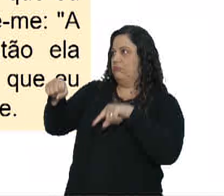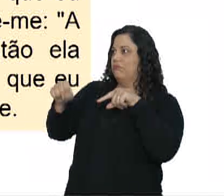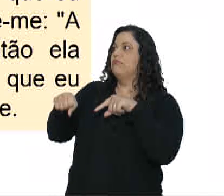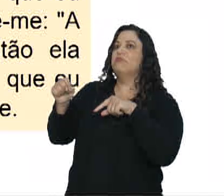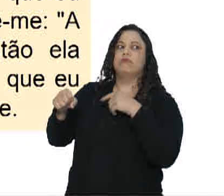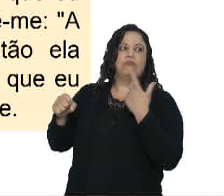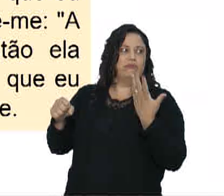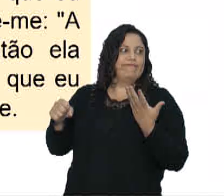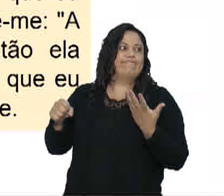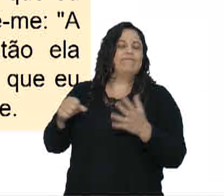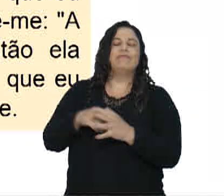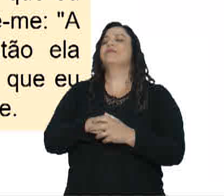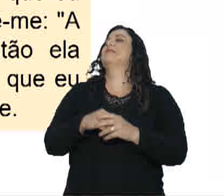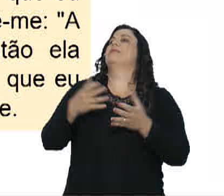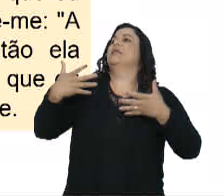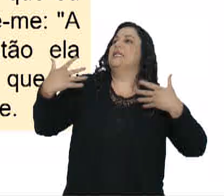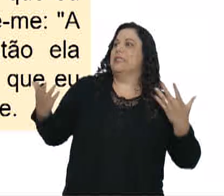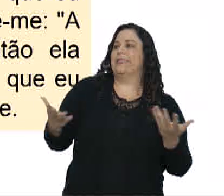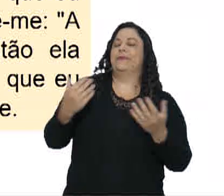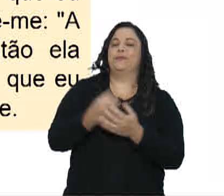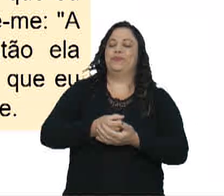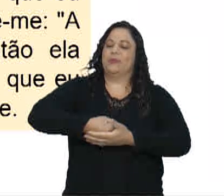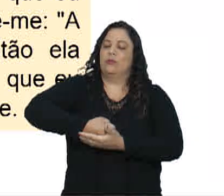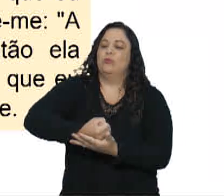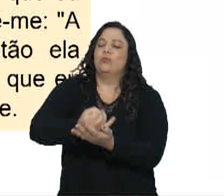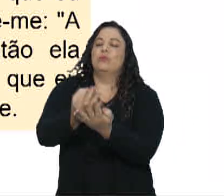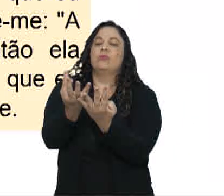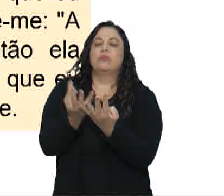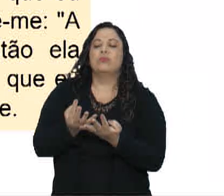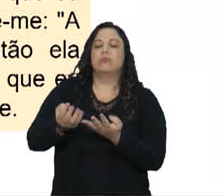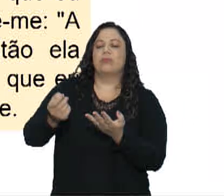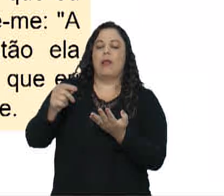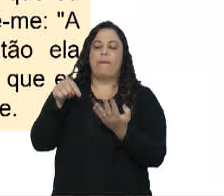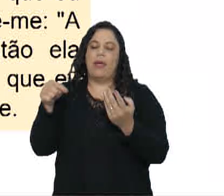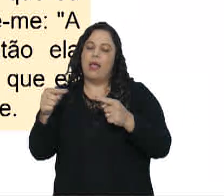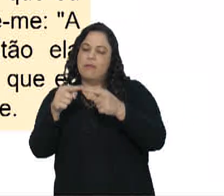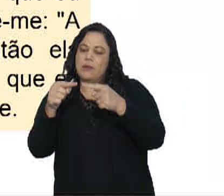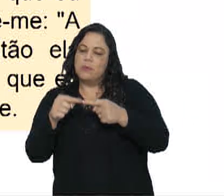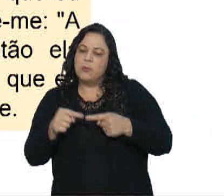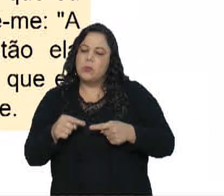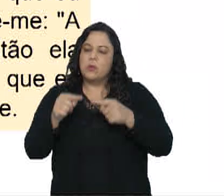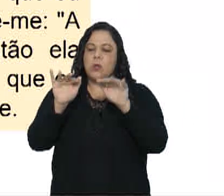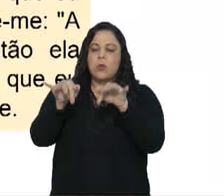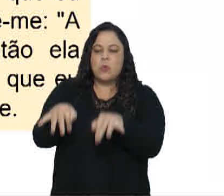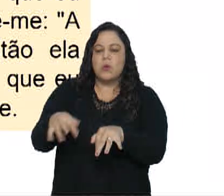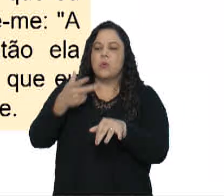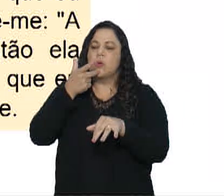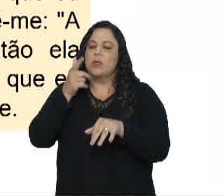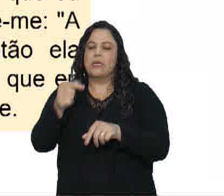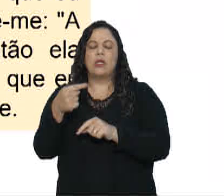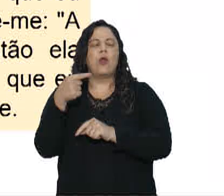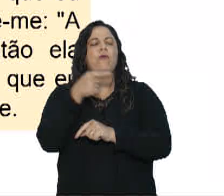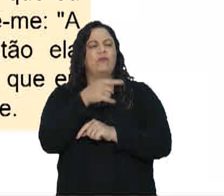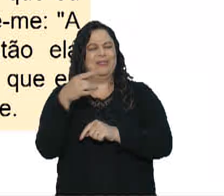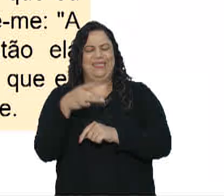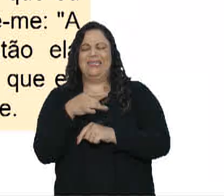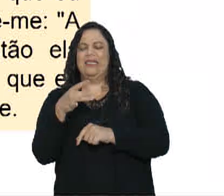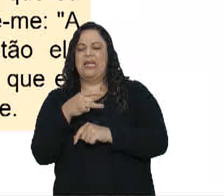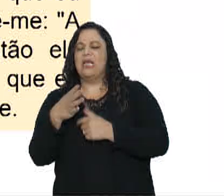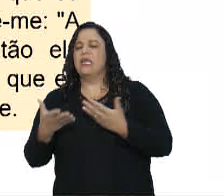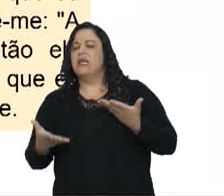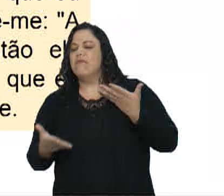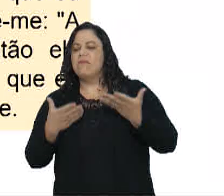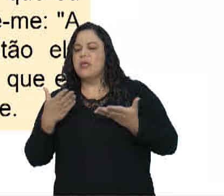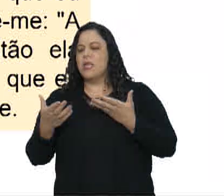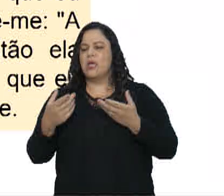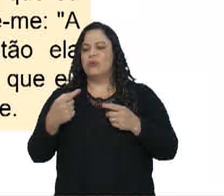ela continuou a botar as cartas, combinou-as e no fim declarou-me que eu tinha medo de que